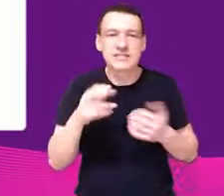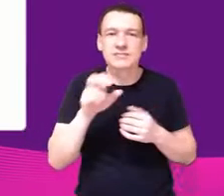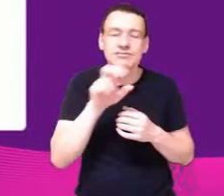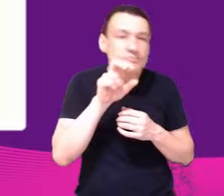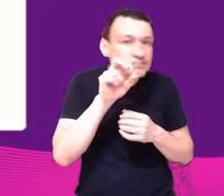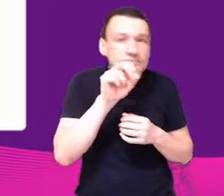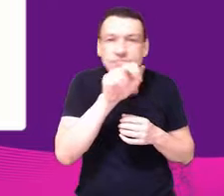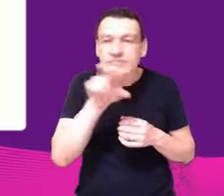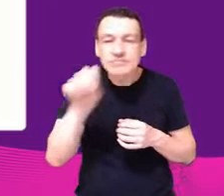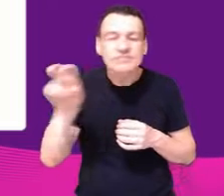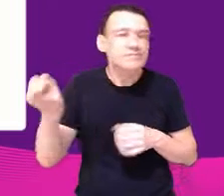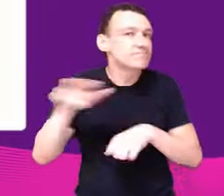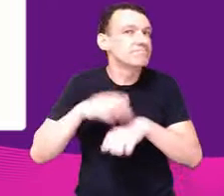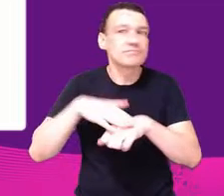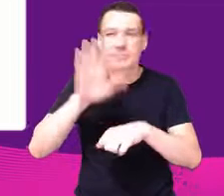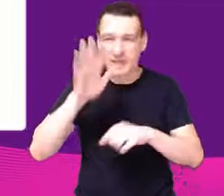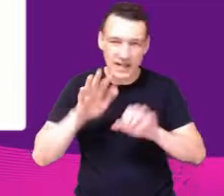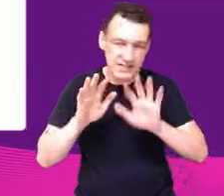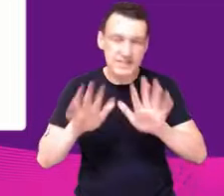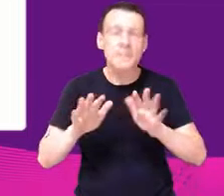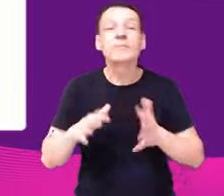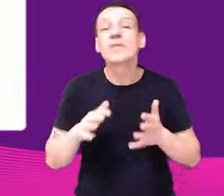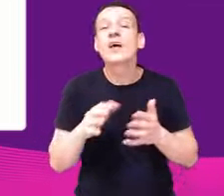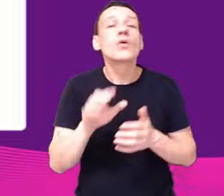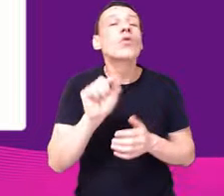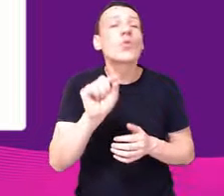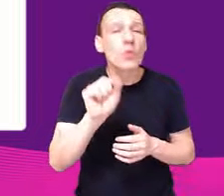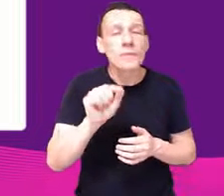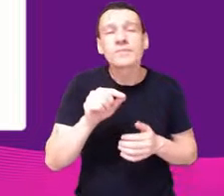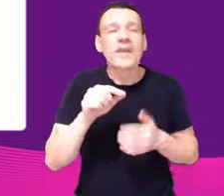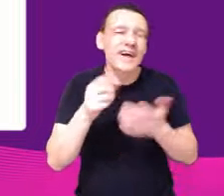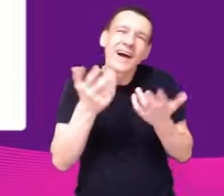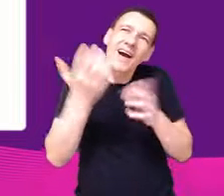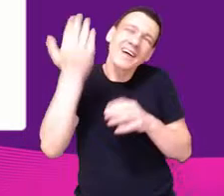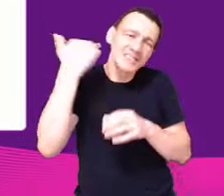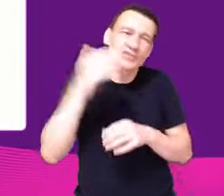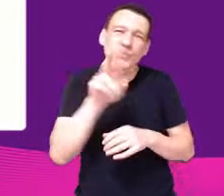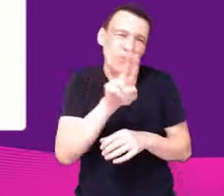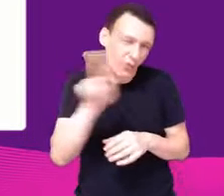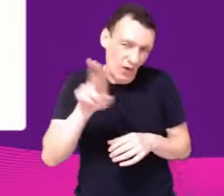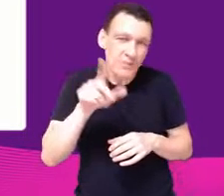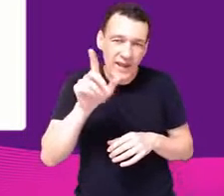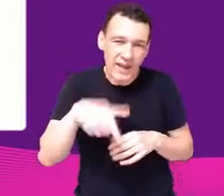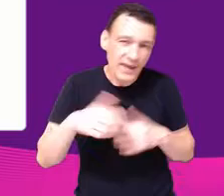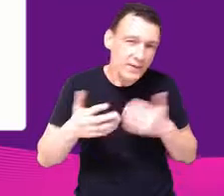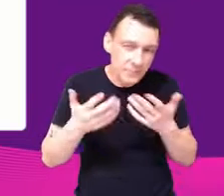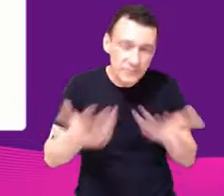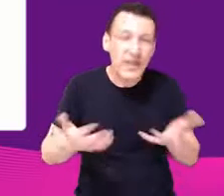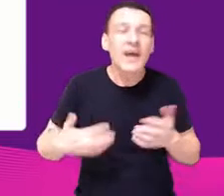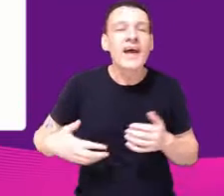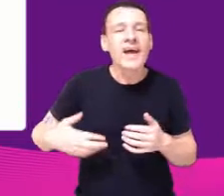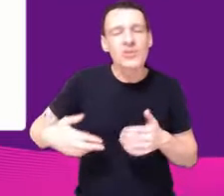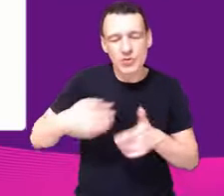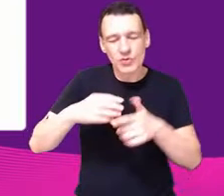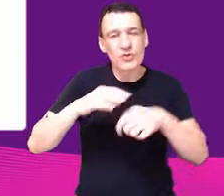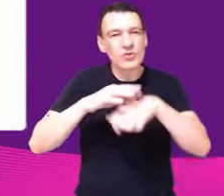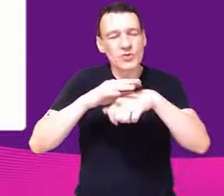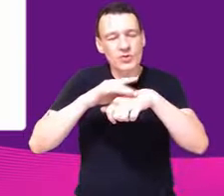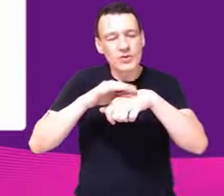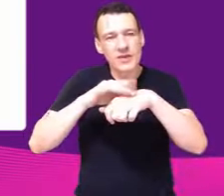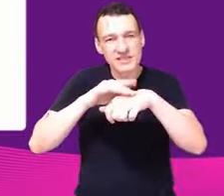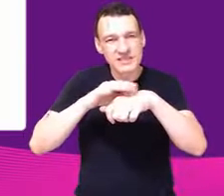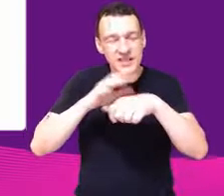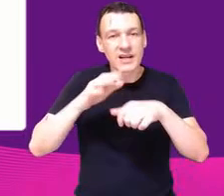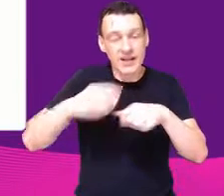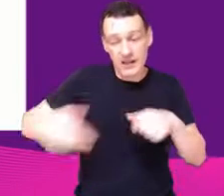com doença renal, que é a população com o que se chamava antes, né, de população com doença renal em estágio final. Nós vamos